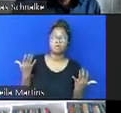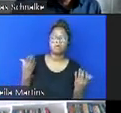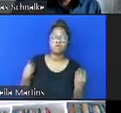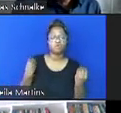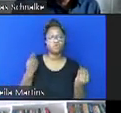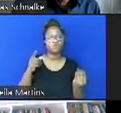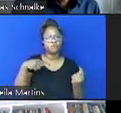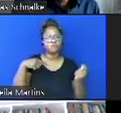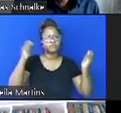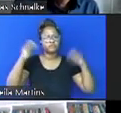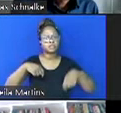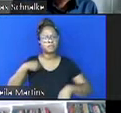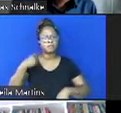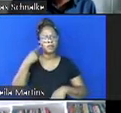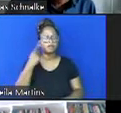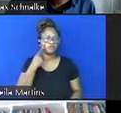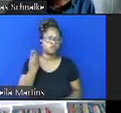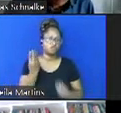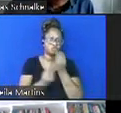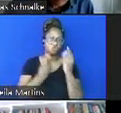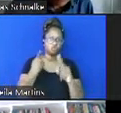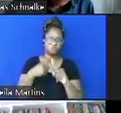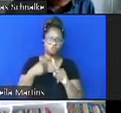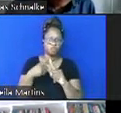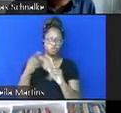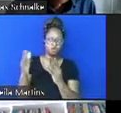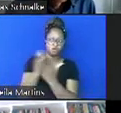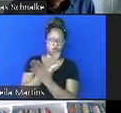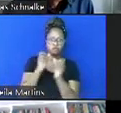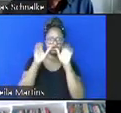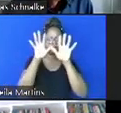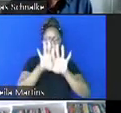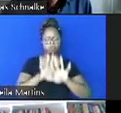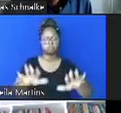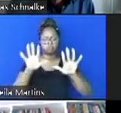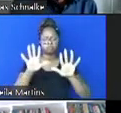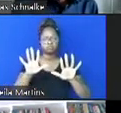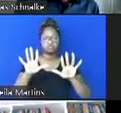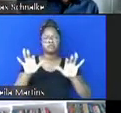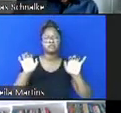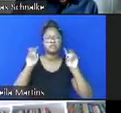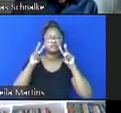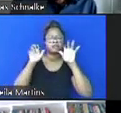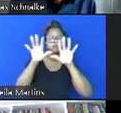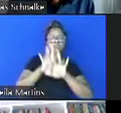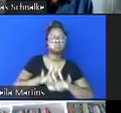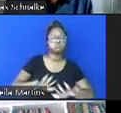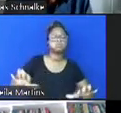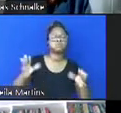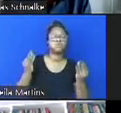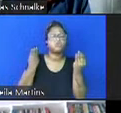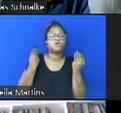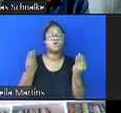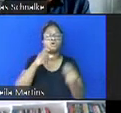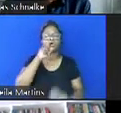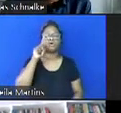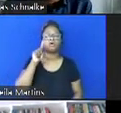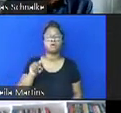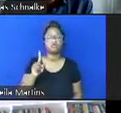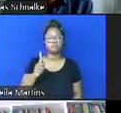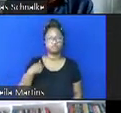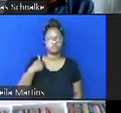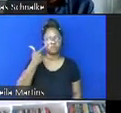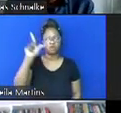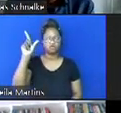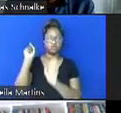podem ser lidos por quem os está visualizando no espaço? Isso nos leva à pergunta, a uma outra